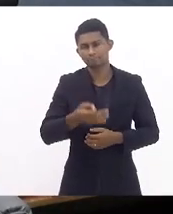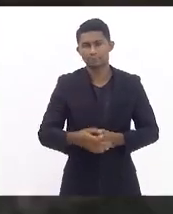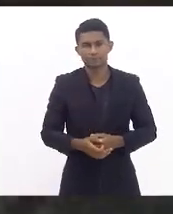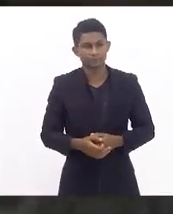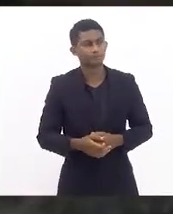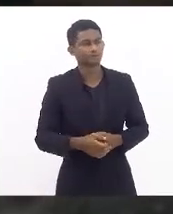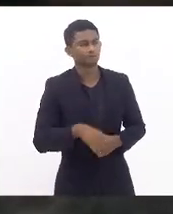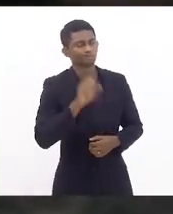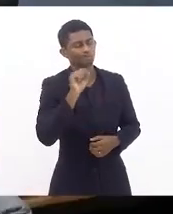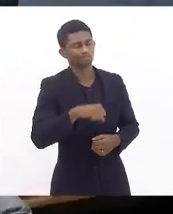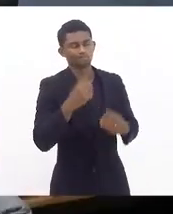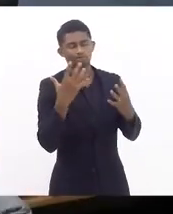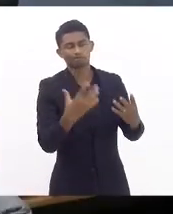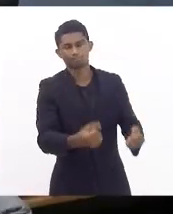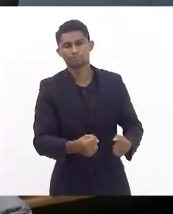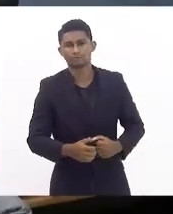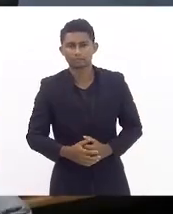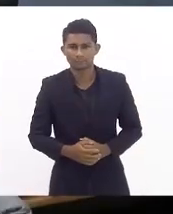Favorável, presidente.